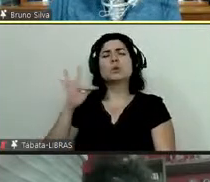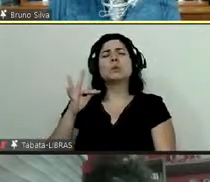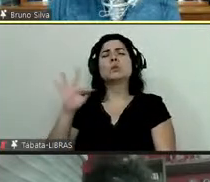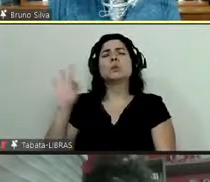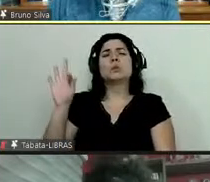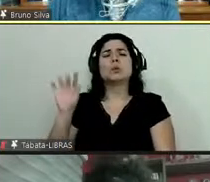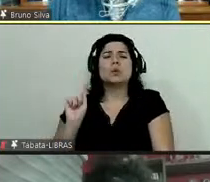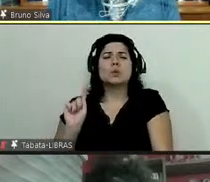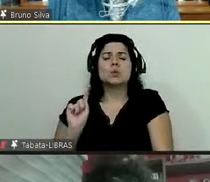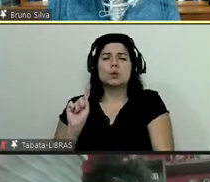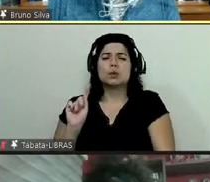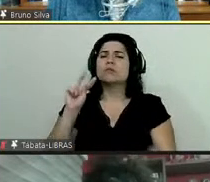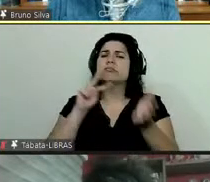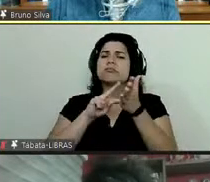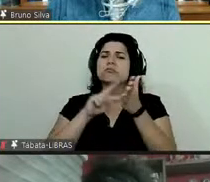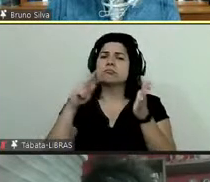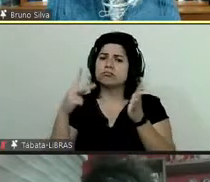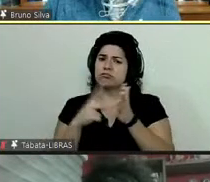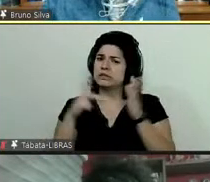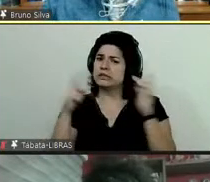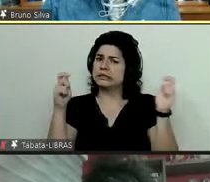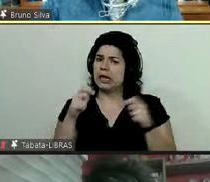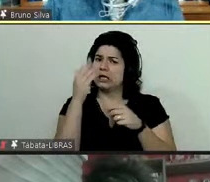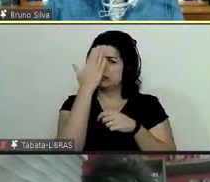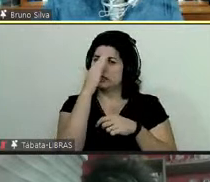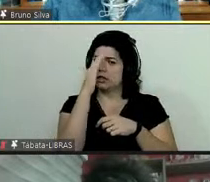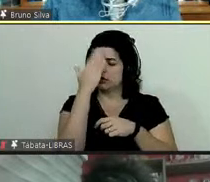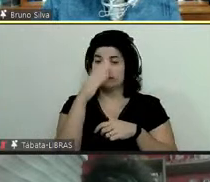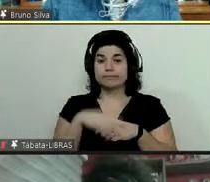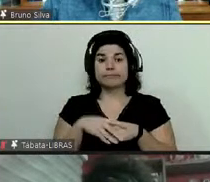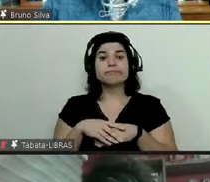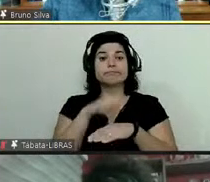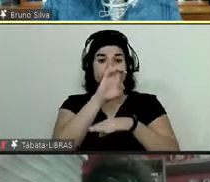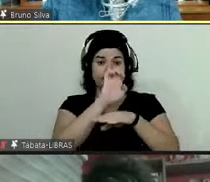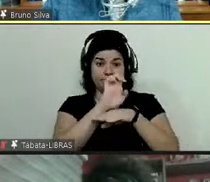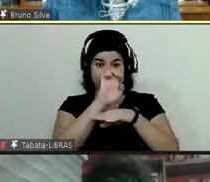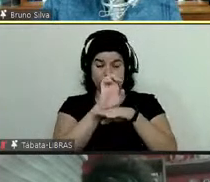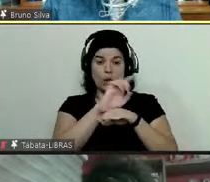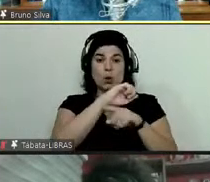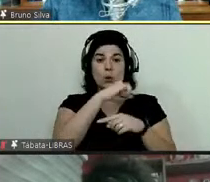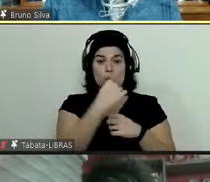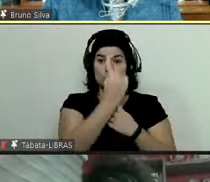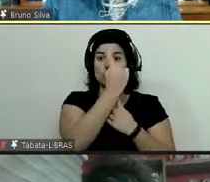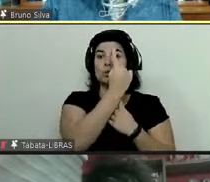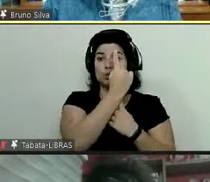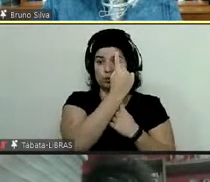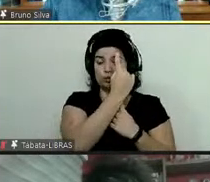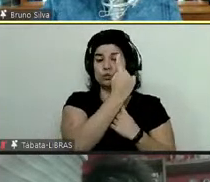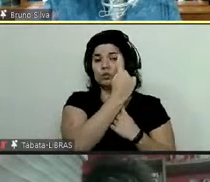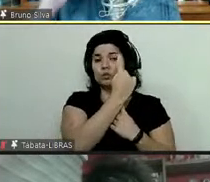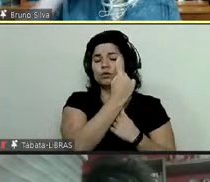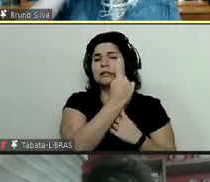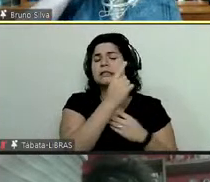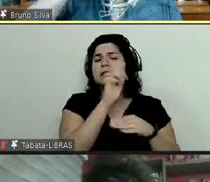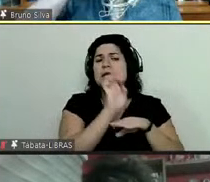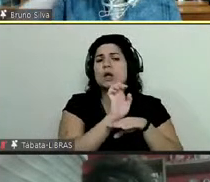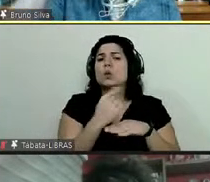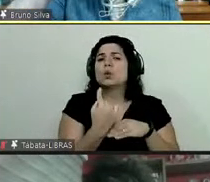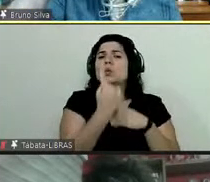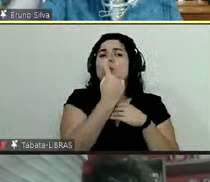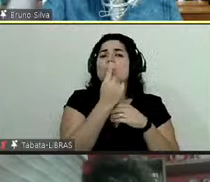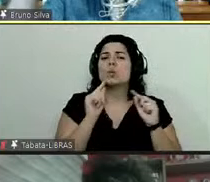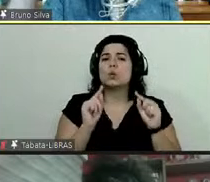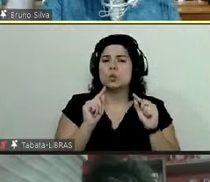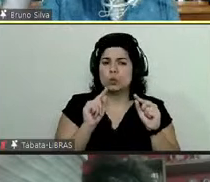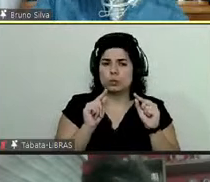isso significa para a gente poder entender os estados unitários os estados unitários são aqueles